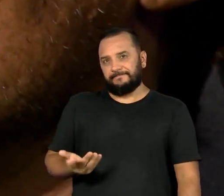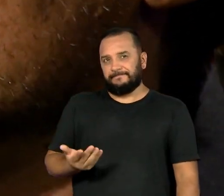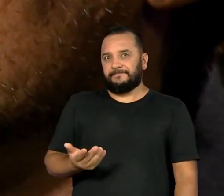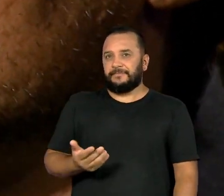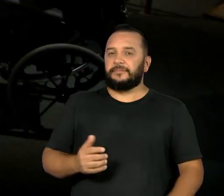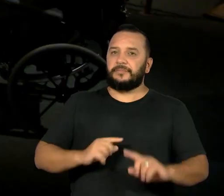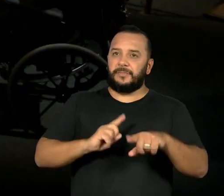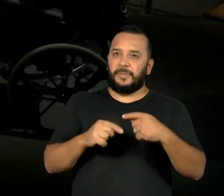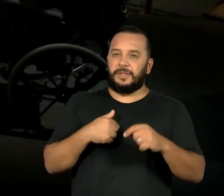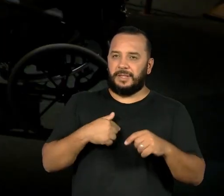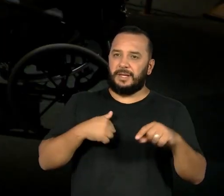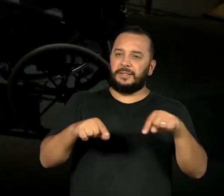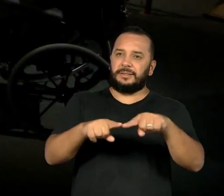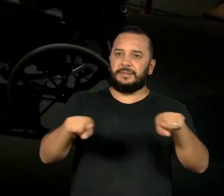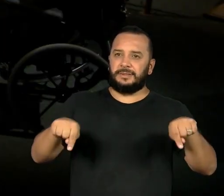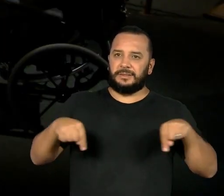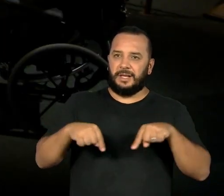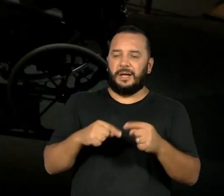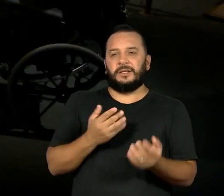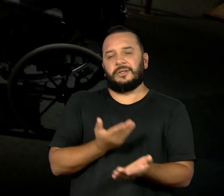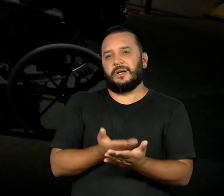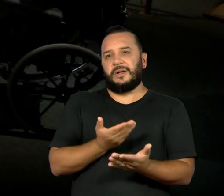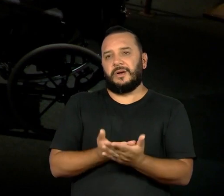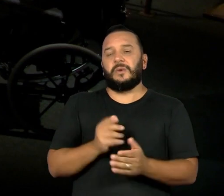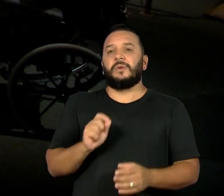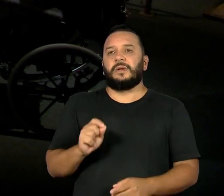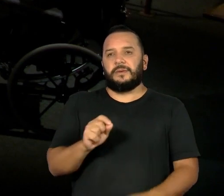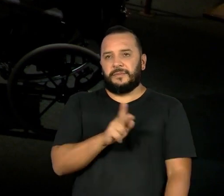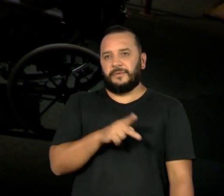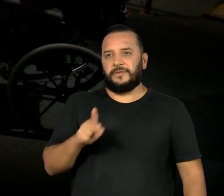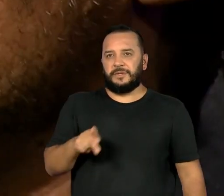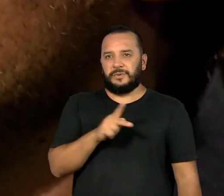Depois você tem a sala de aula, né, onde o professor